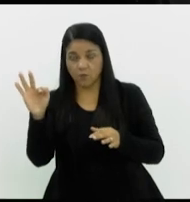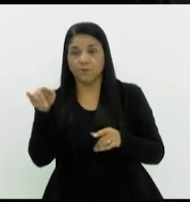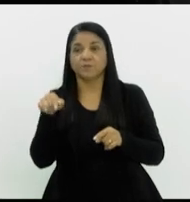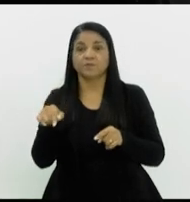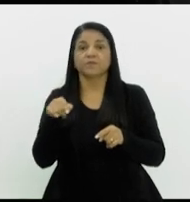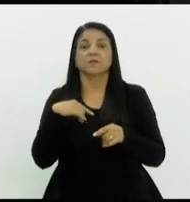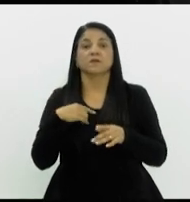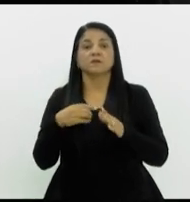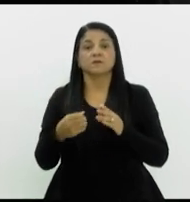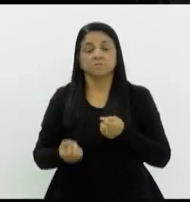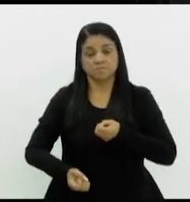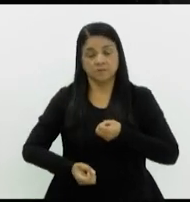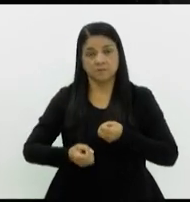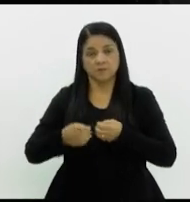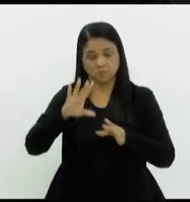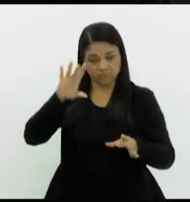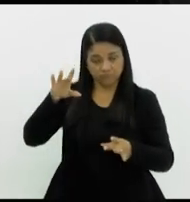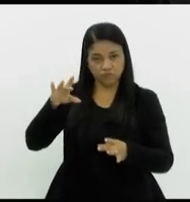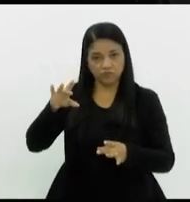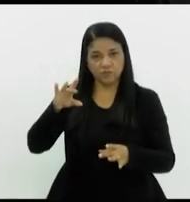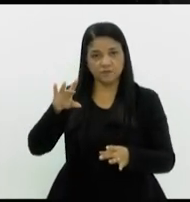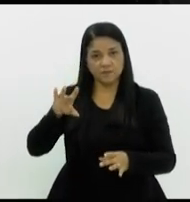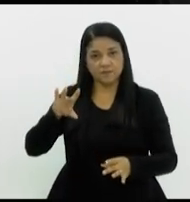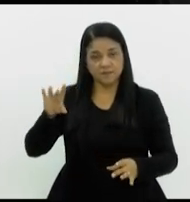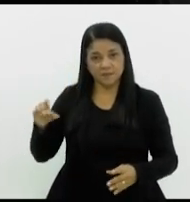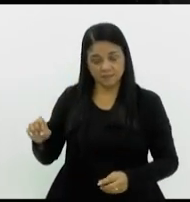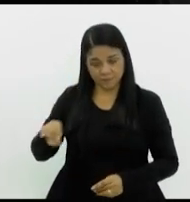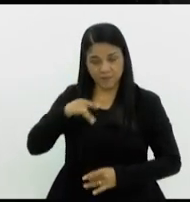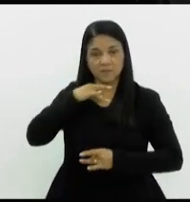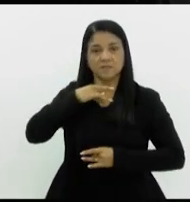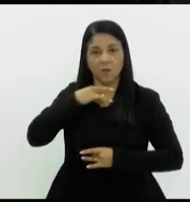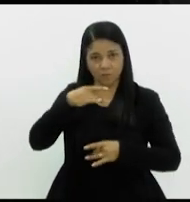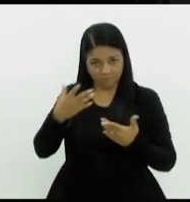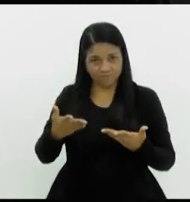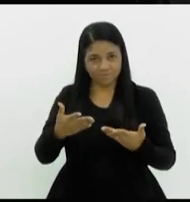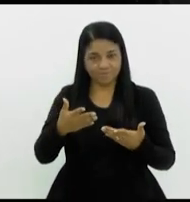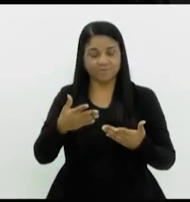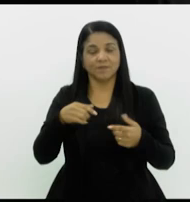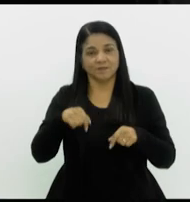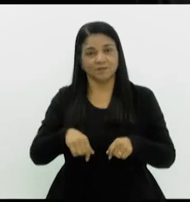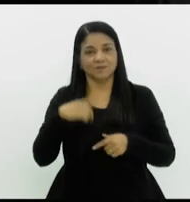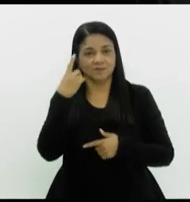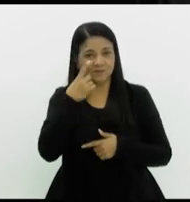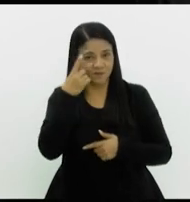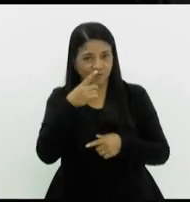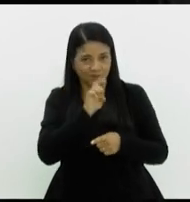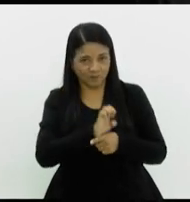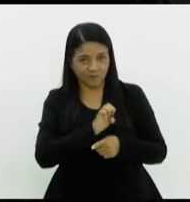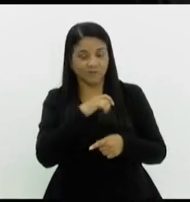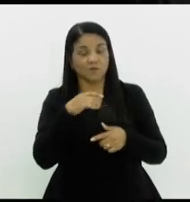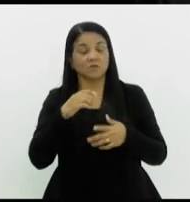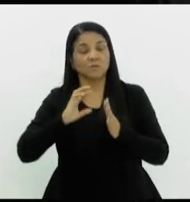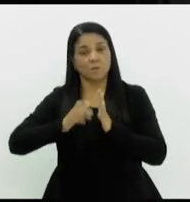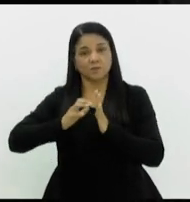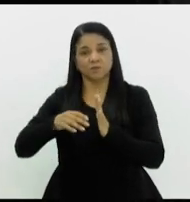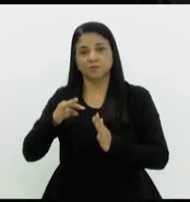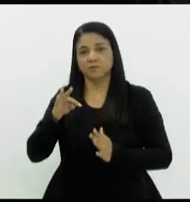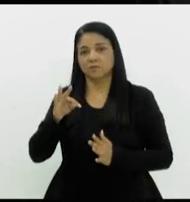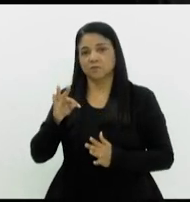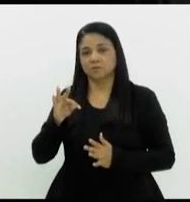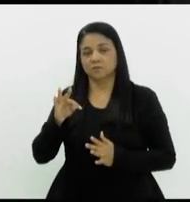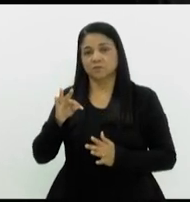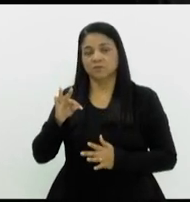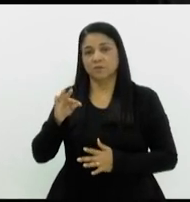a luta aqui no nosso Estado. Nós, do Partido dos Trabalhadores, sempre defendemos a